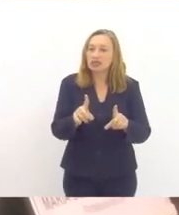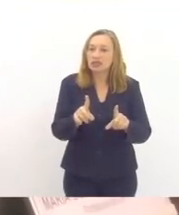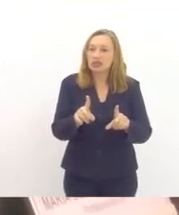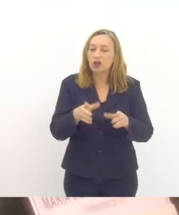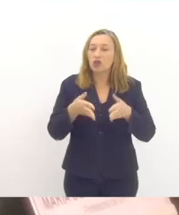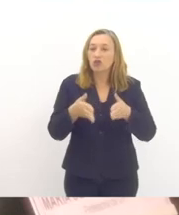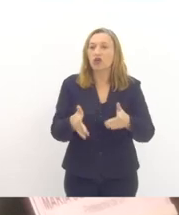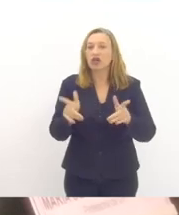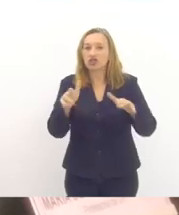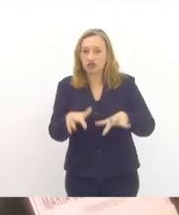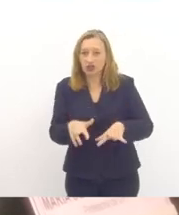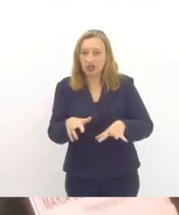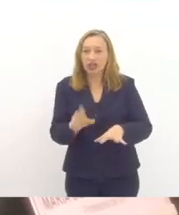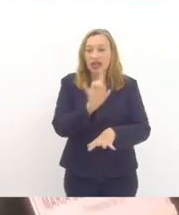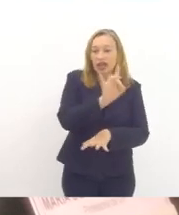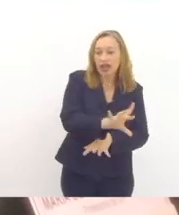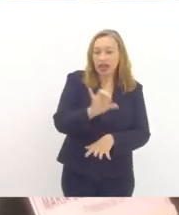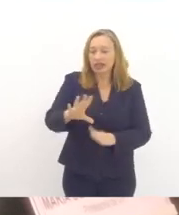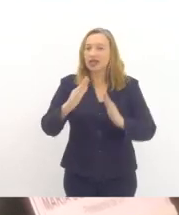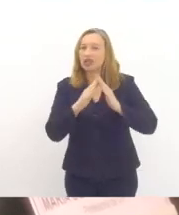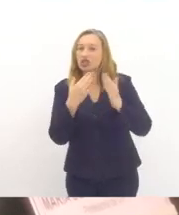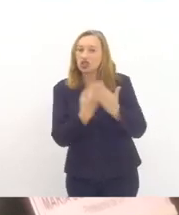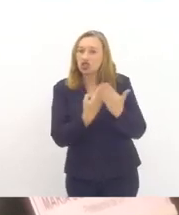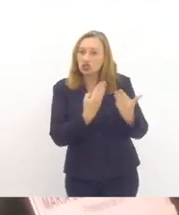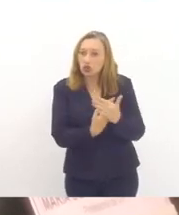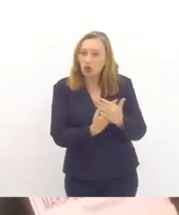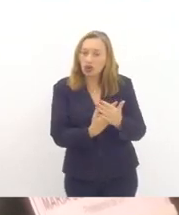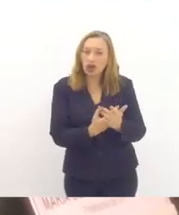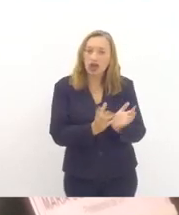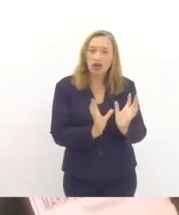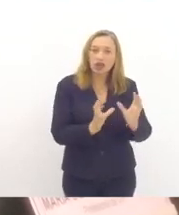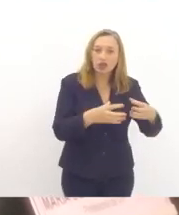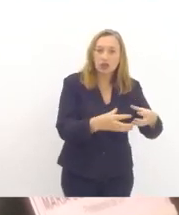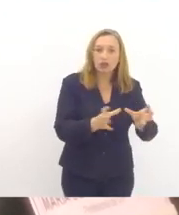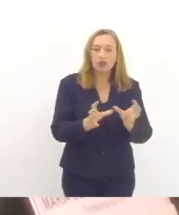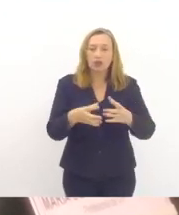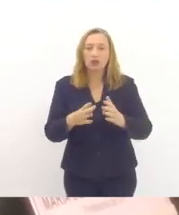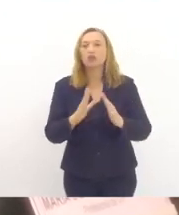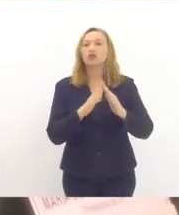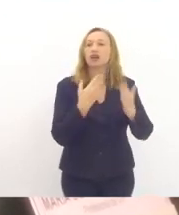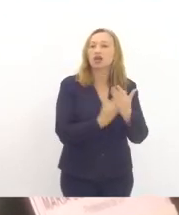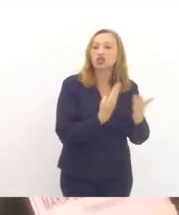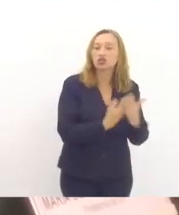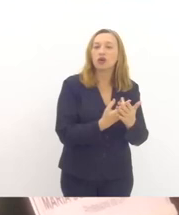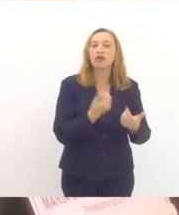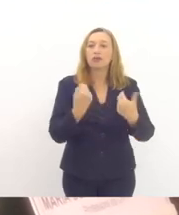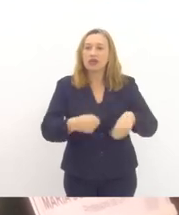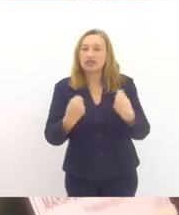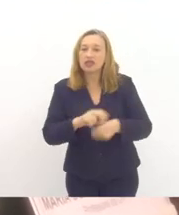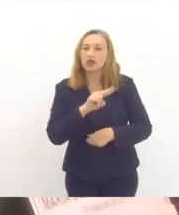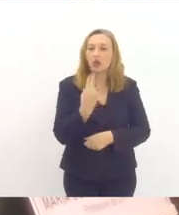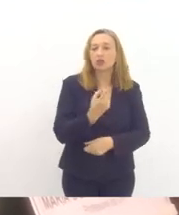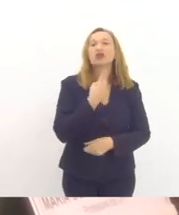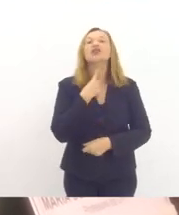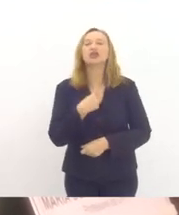valorização exatamente disso, de cada escola e do que cada comunidade escolar precisa ou deseja.